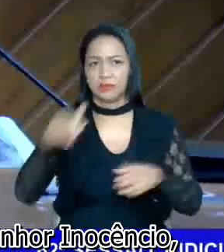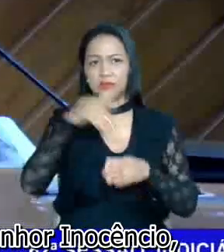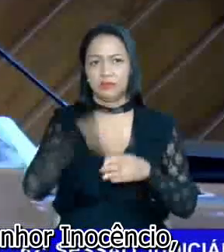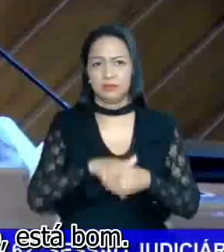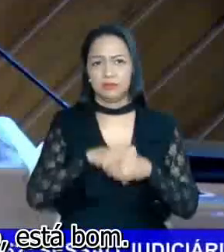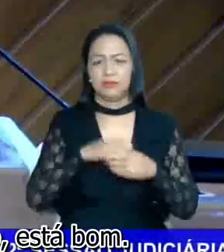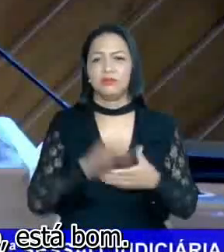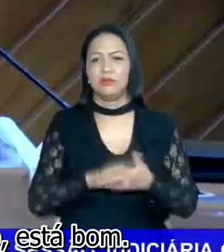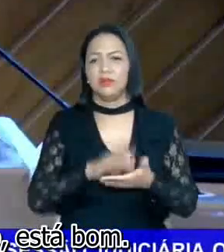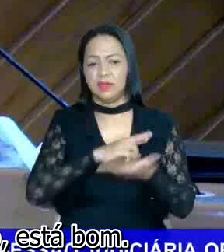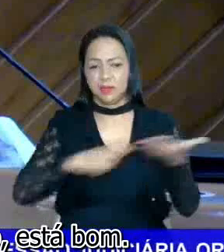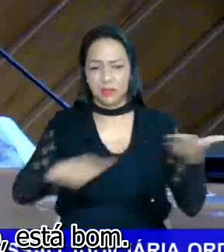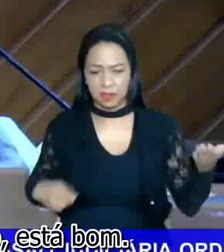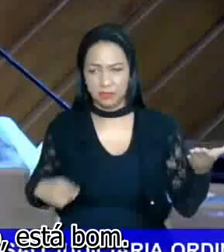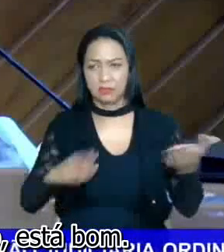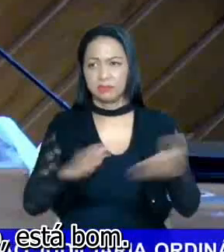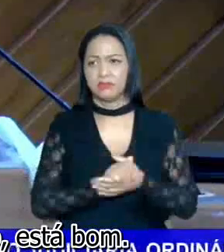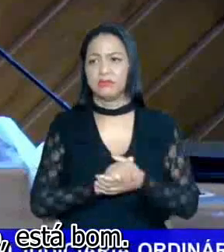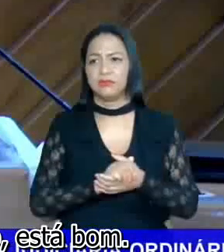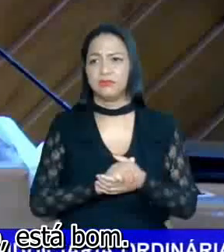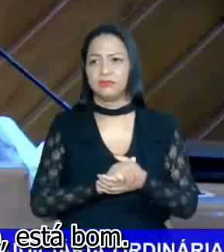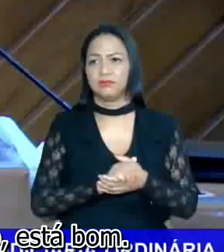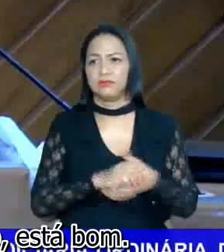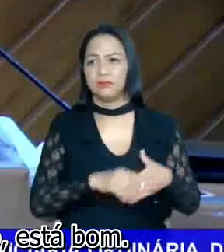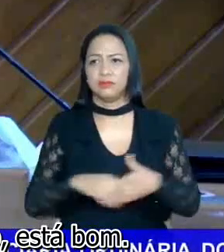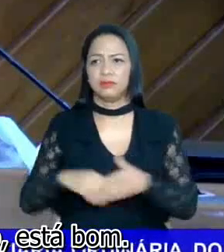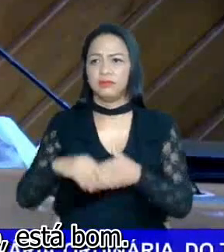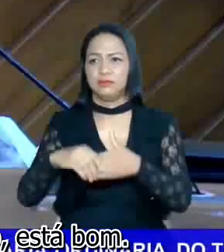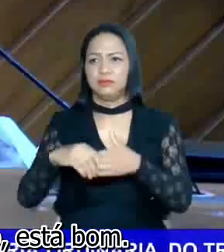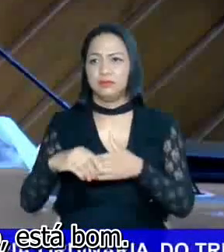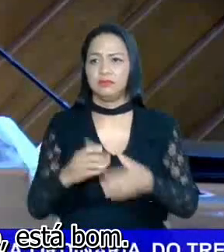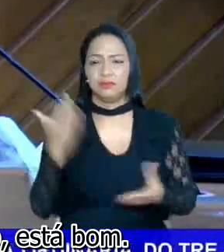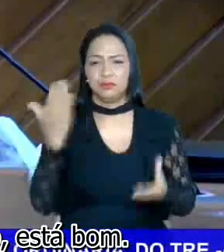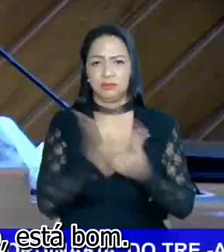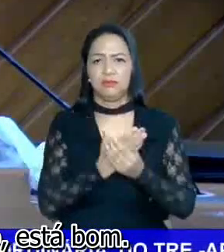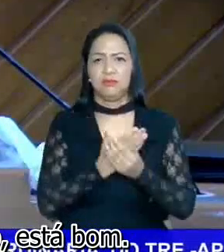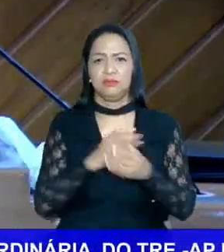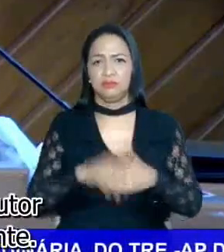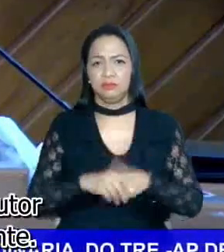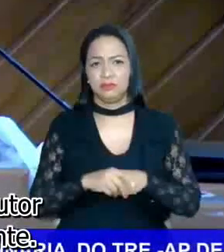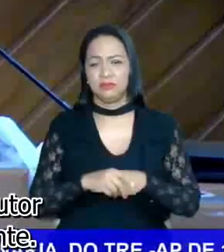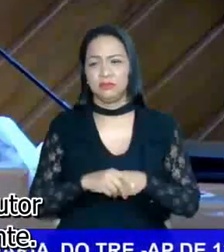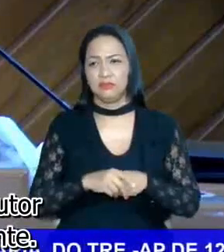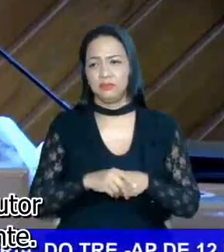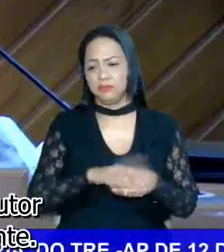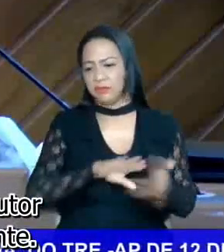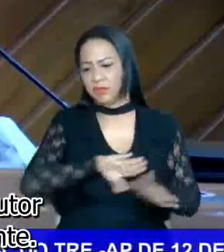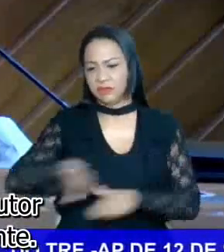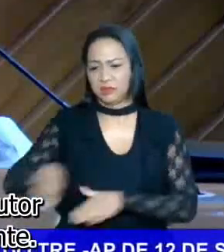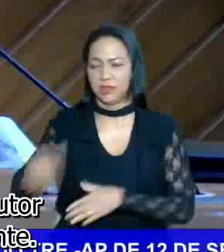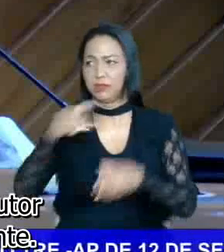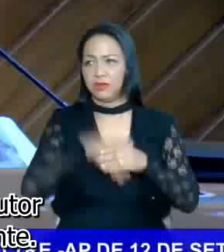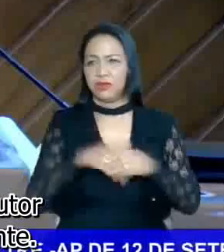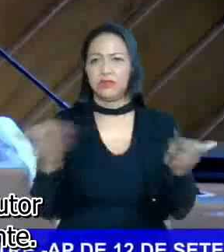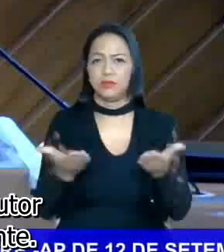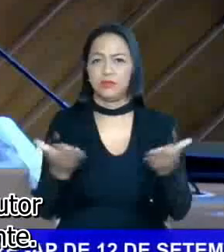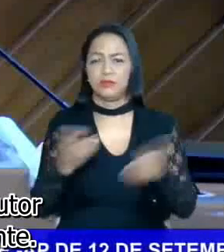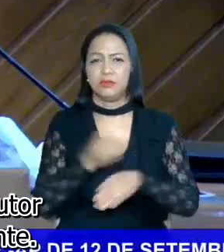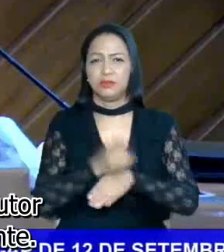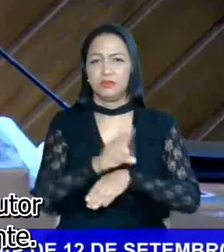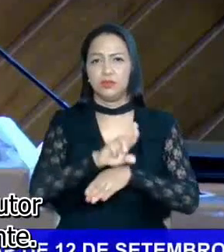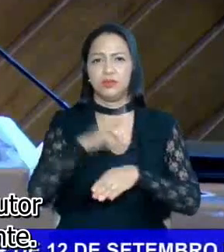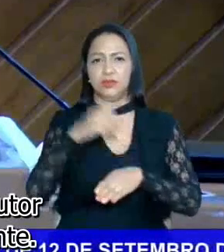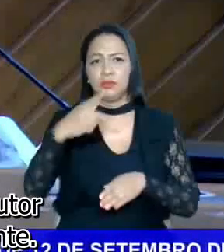Inocêncio? E aí Na o relator, tela, o desembargador ele João conduz Lages. essa questão lá no processo, tá bom? Retirado de pauta então, tá, doutor Paulo?